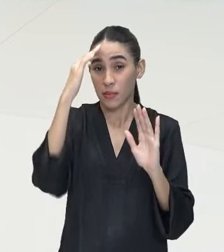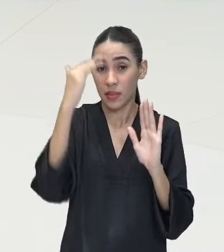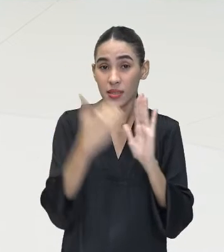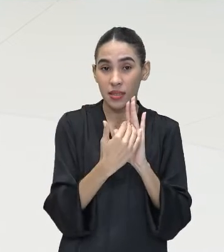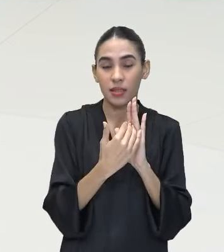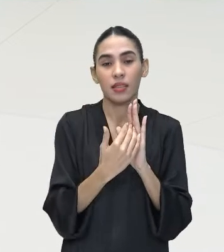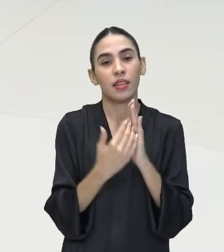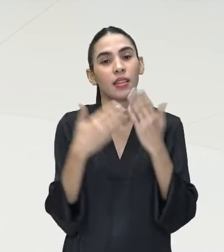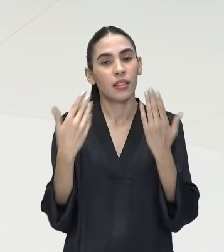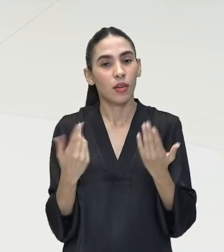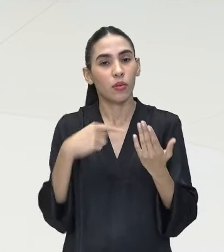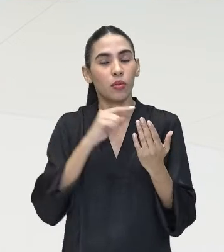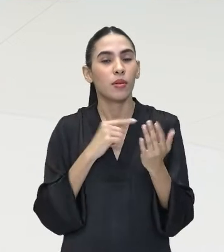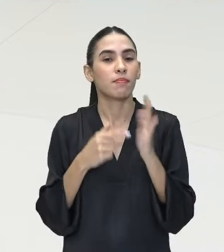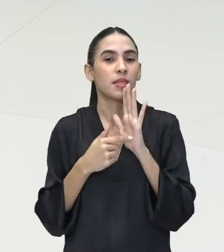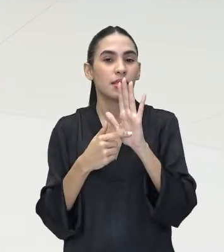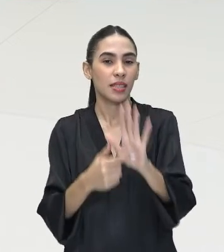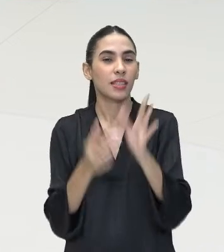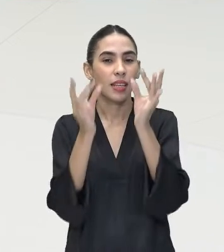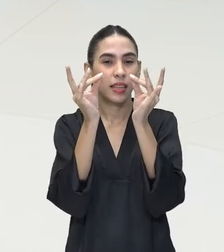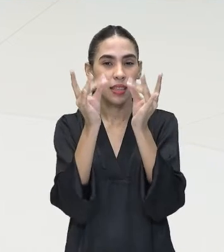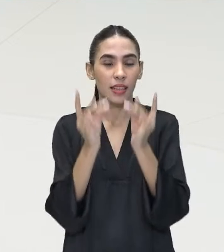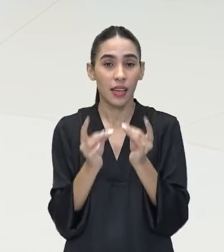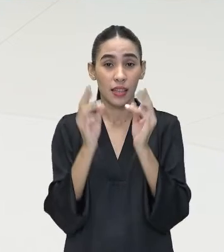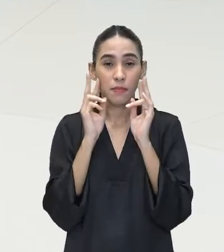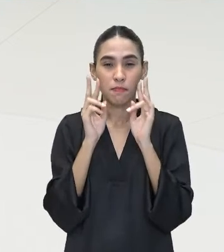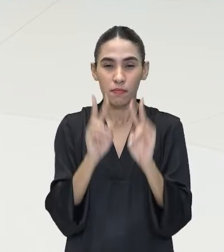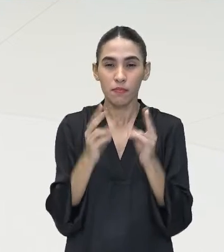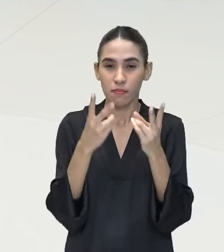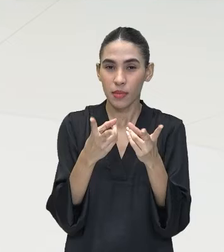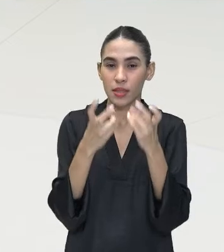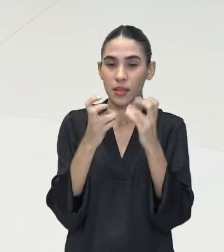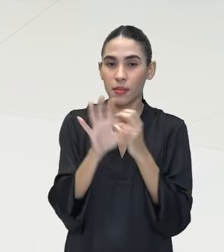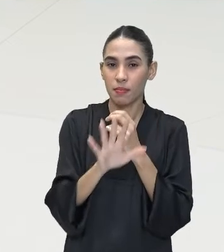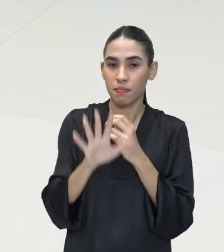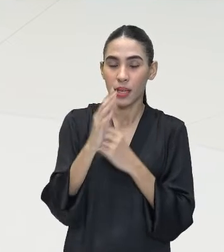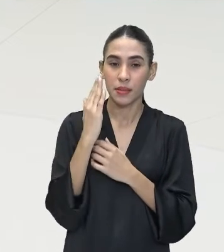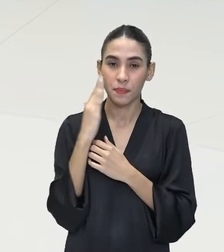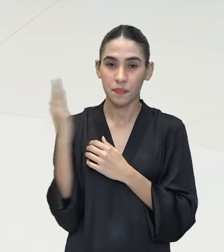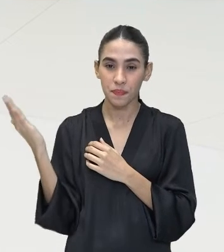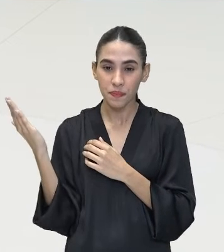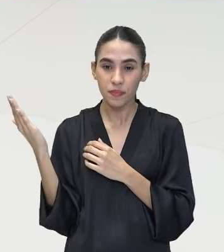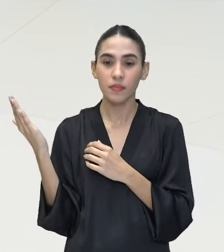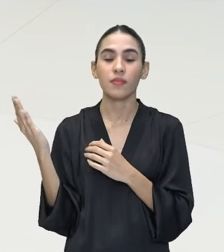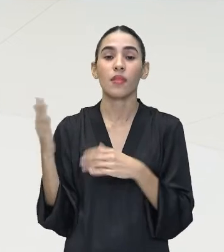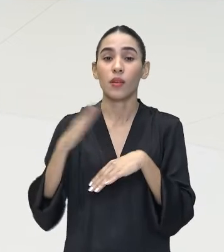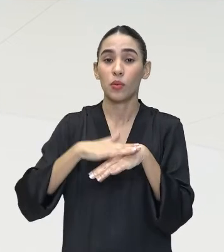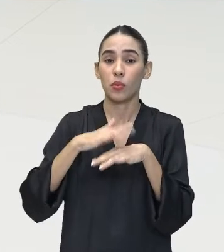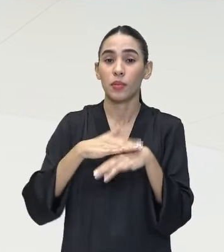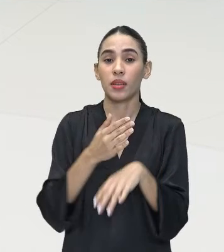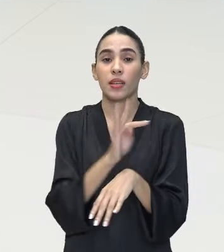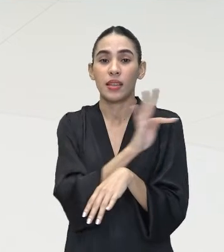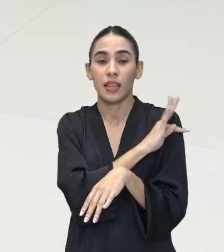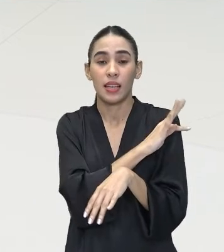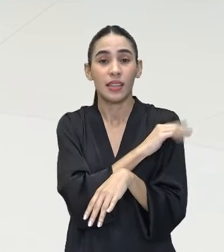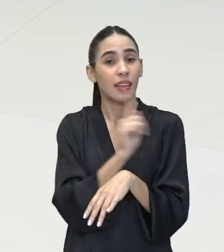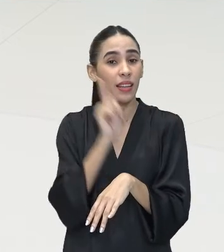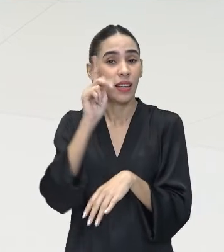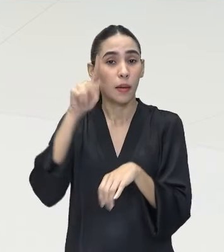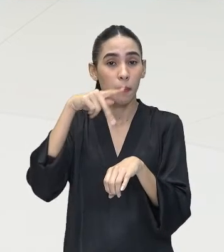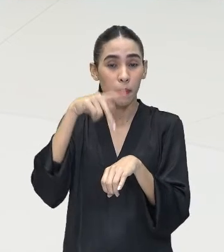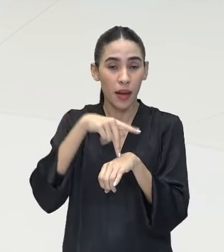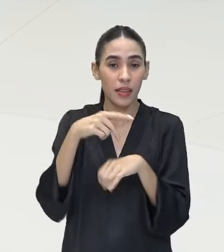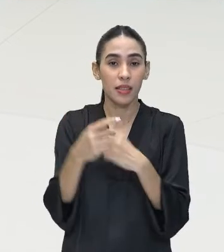mostra aqui com detalhes para vocês como que essa técnica era produzida lá no Egito